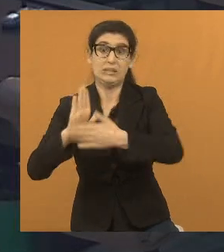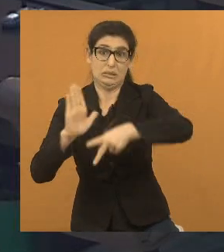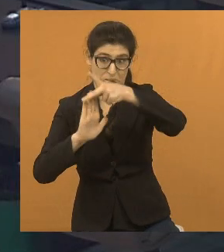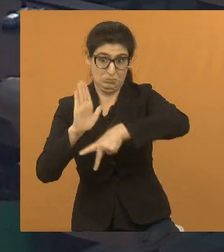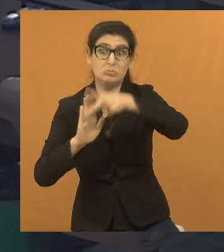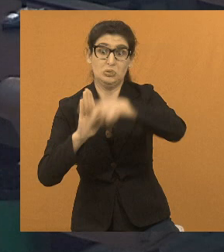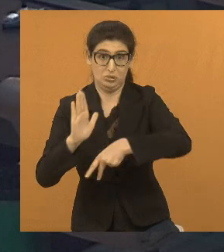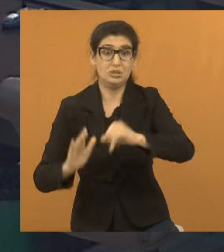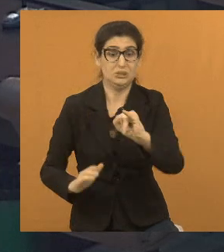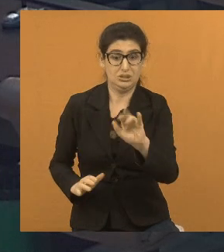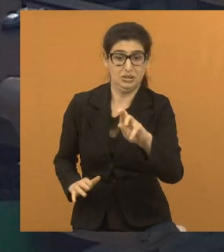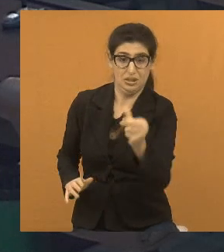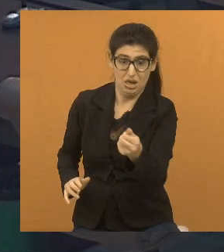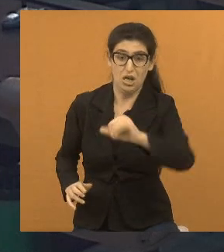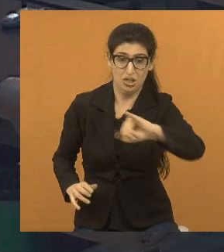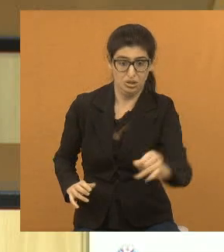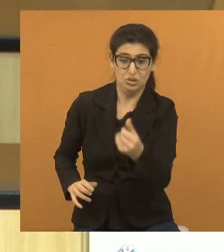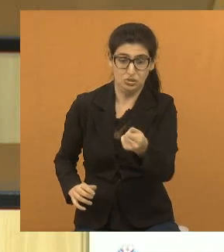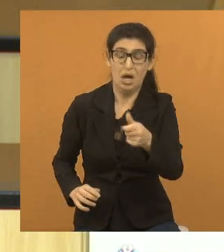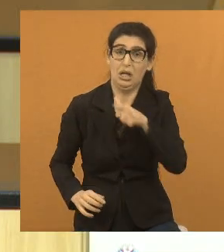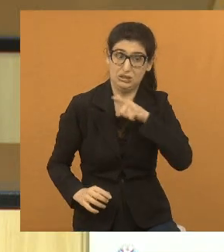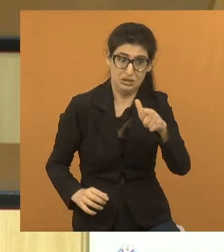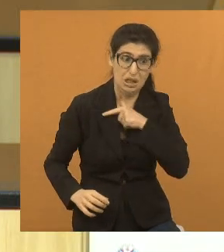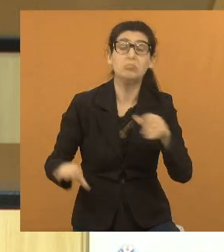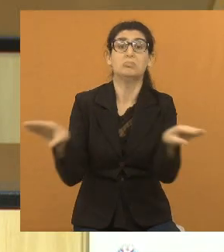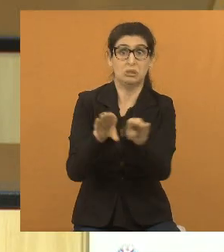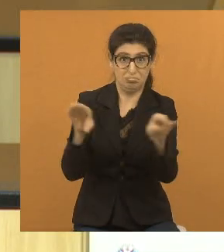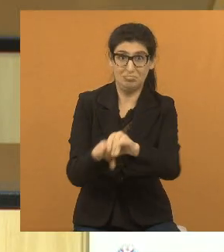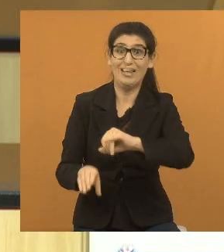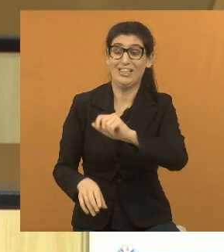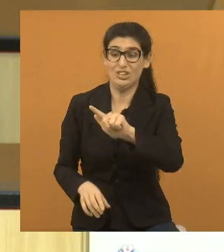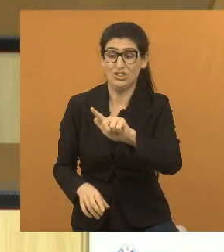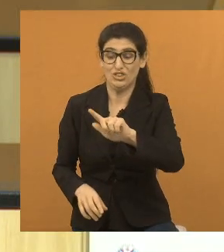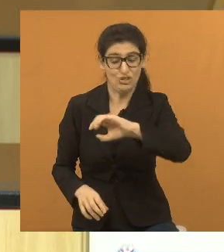Irajá, inclusive de Chácaras Guararema,